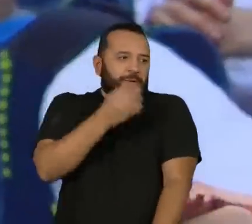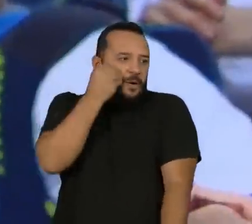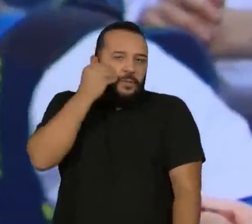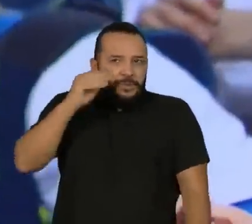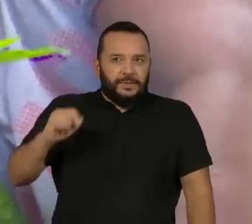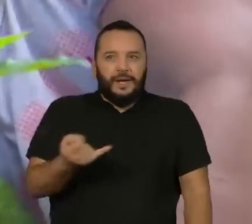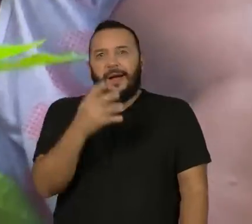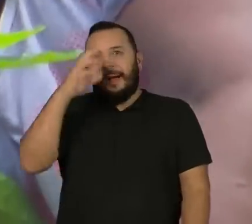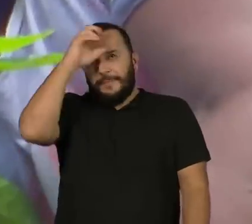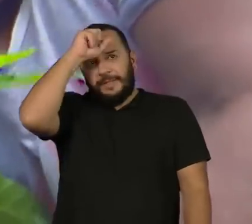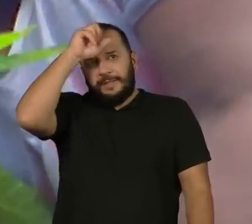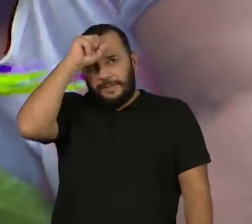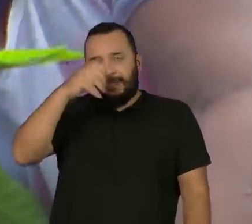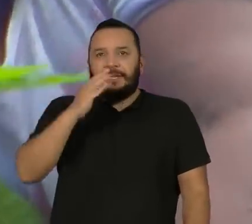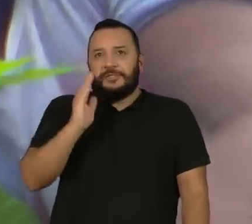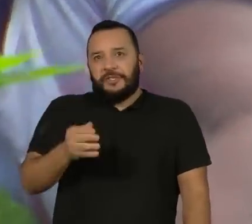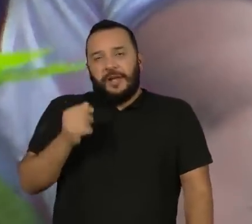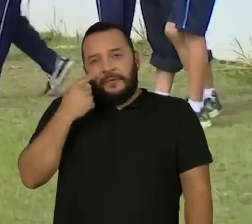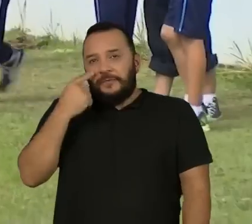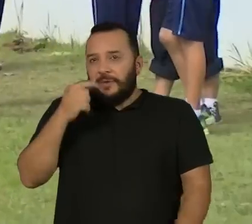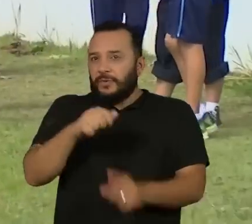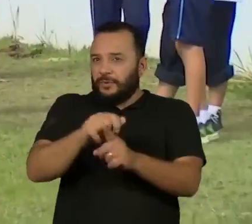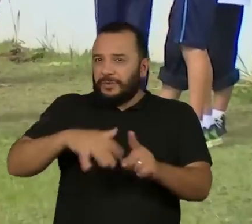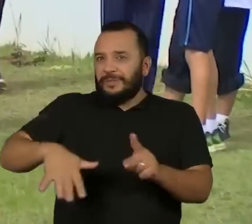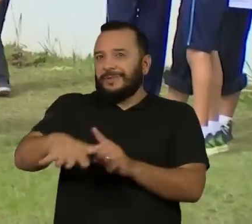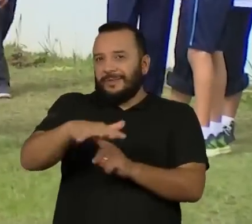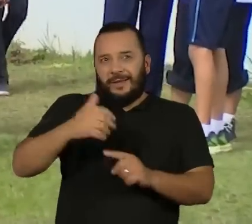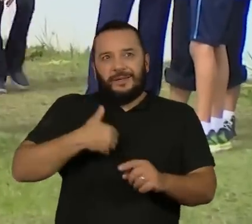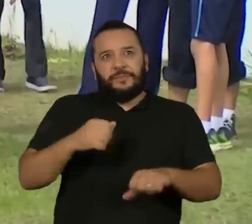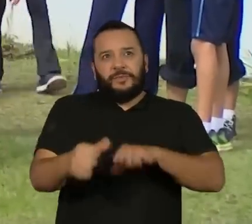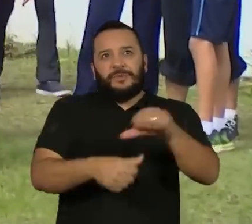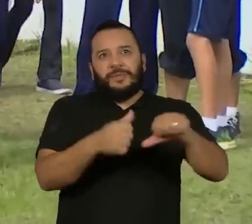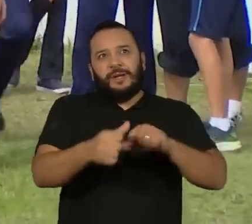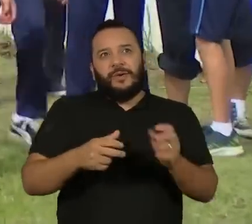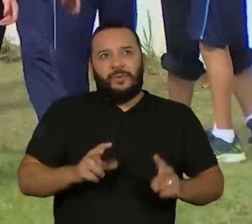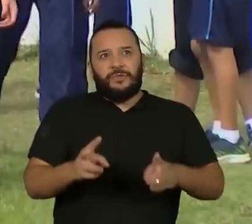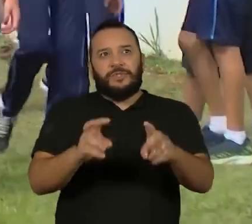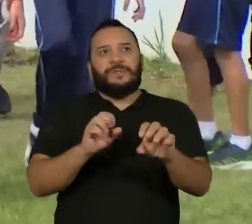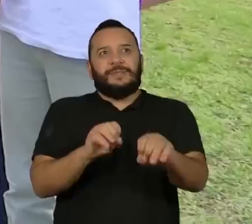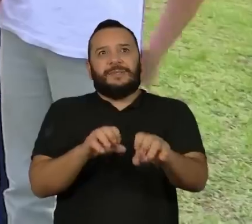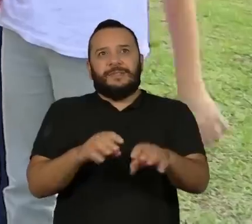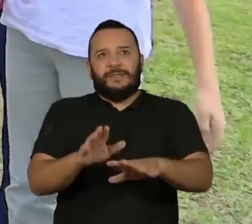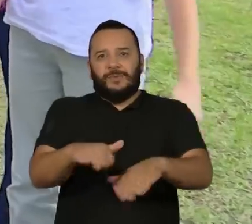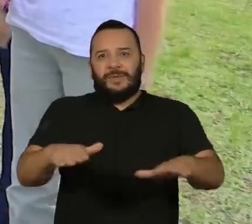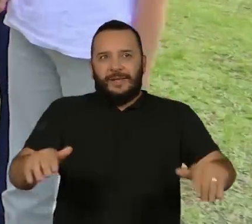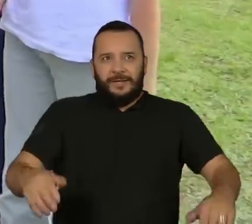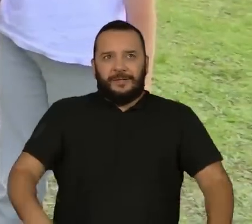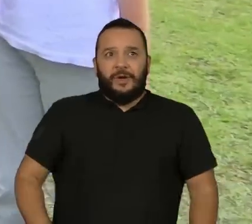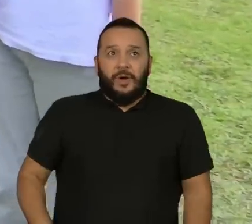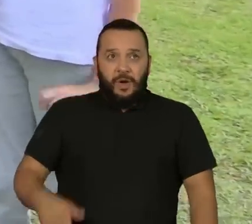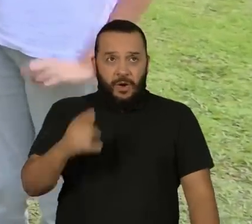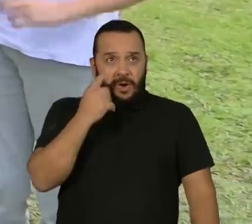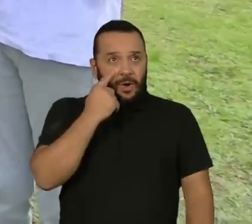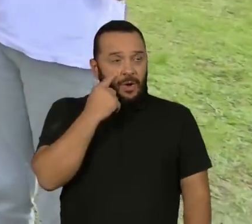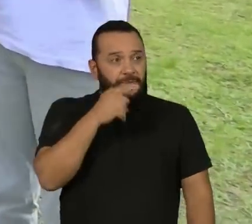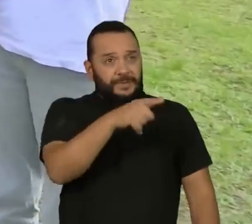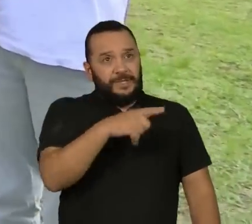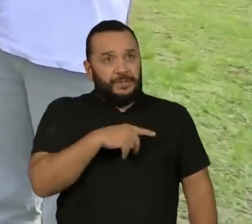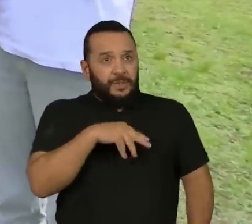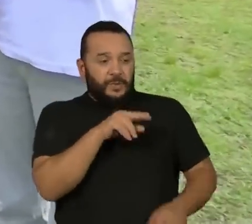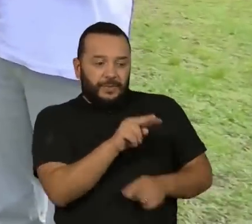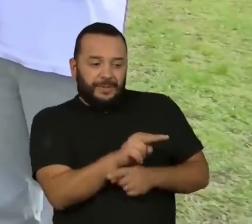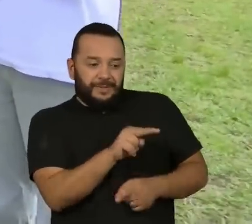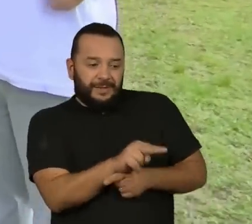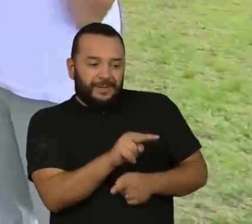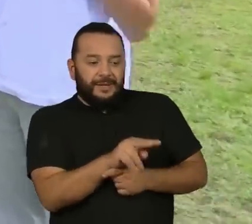de aprender com quem viu o mundo mudar e ainda continua ensinando a cuidar dele. Vocês cuidando da planta, vocês